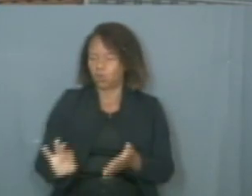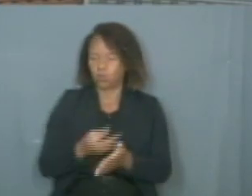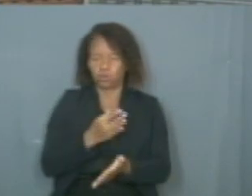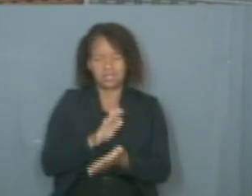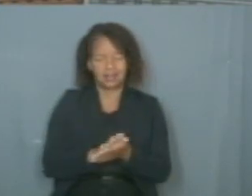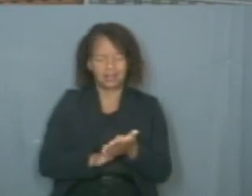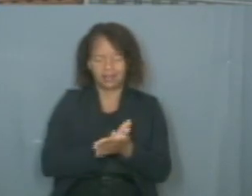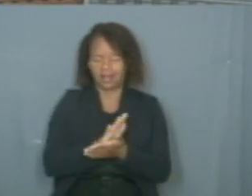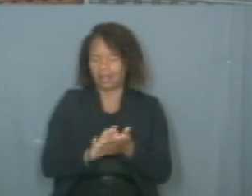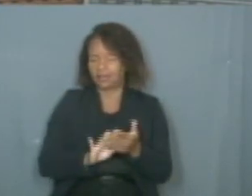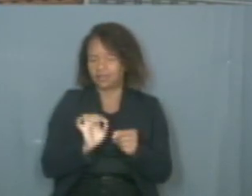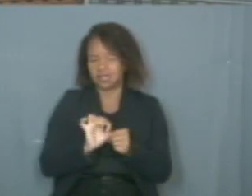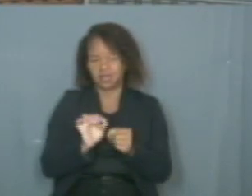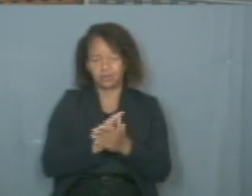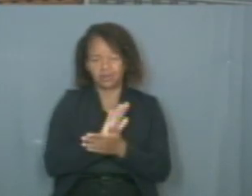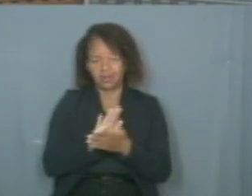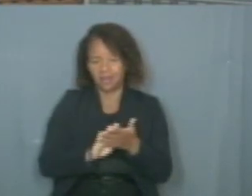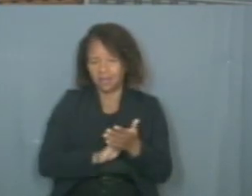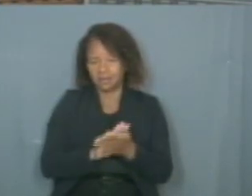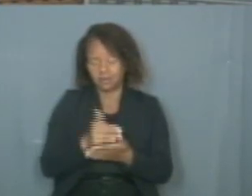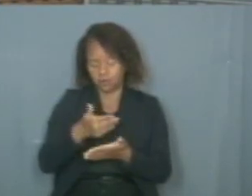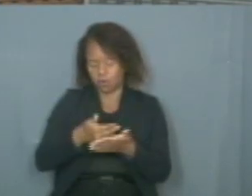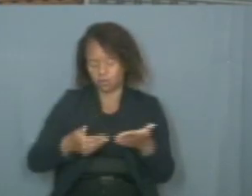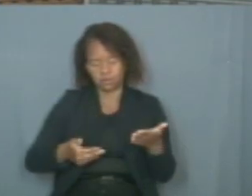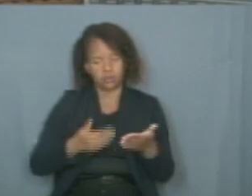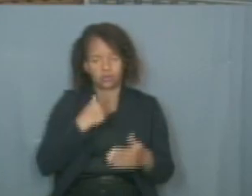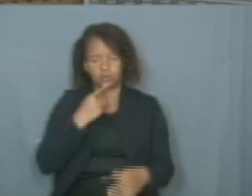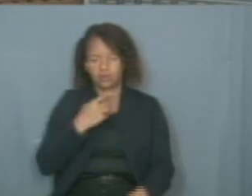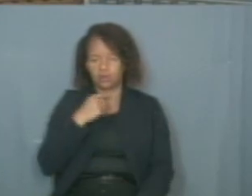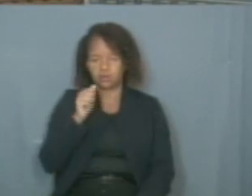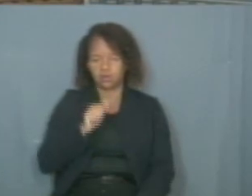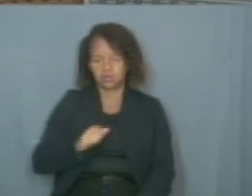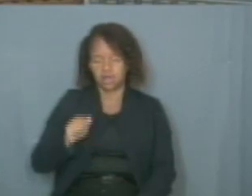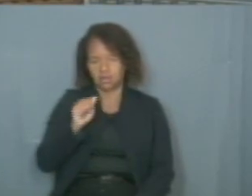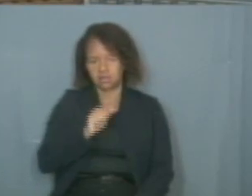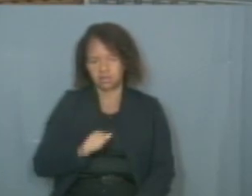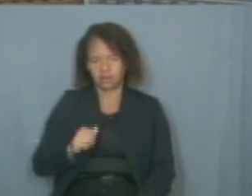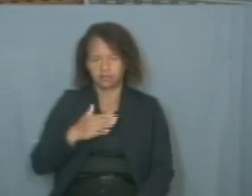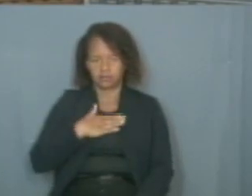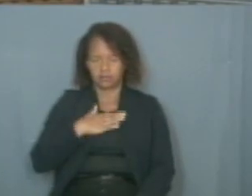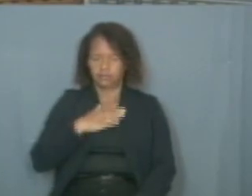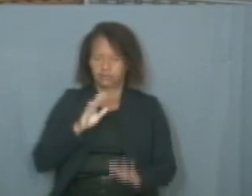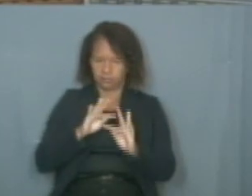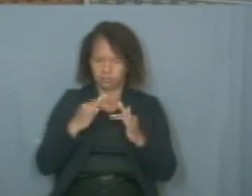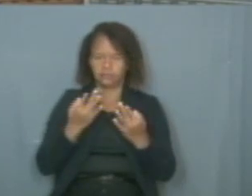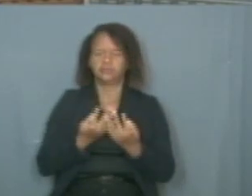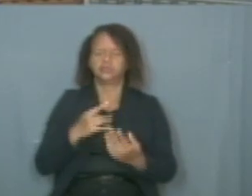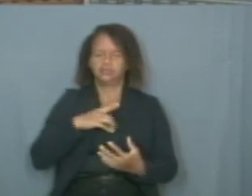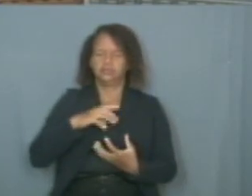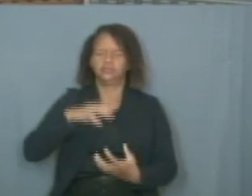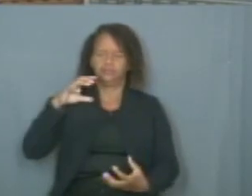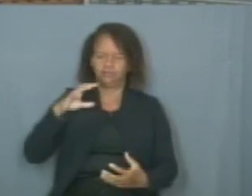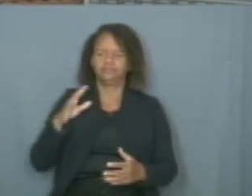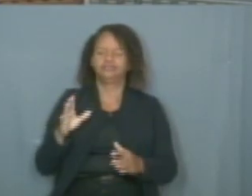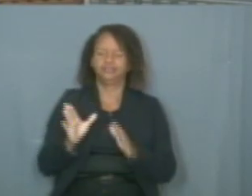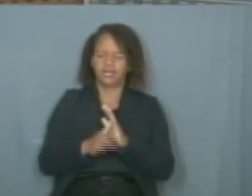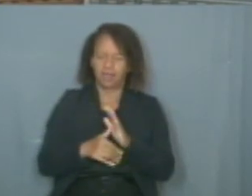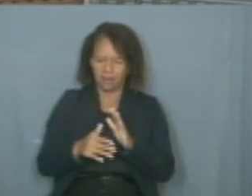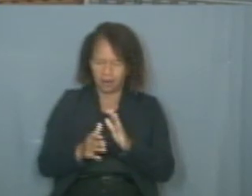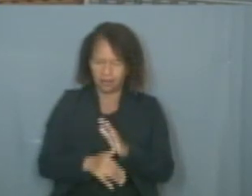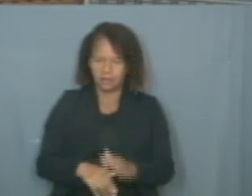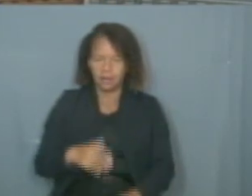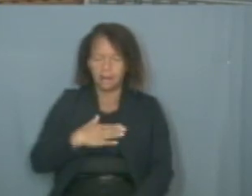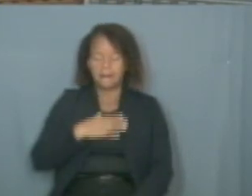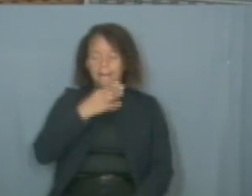autorizaram e não fizeram nenhum tipo de contrato com nenhuma associação. Na minha família, eu tenho um idoso lesado. O